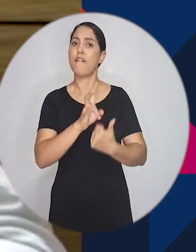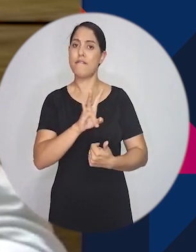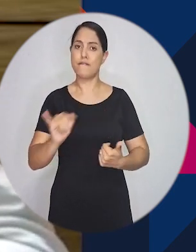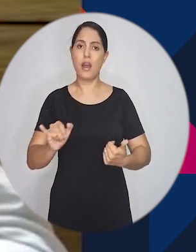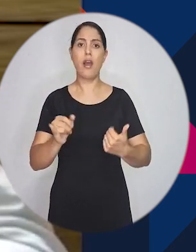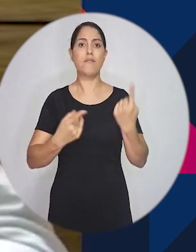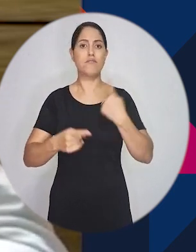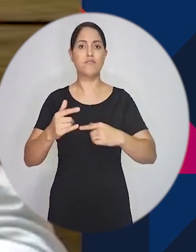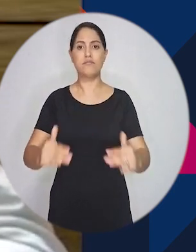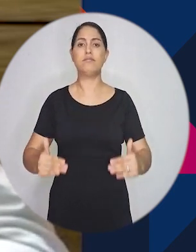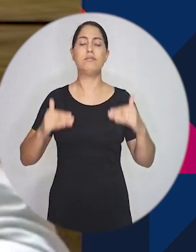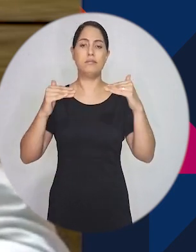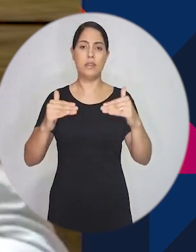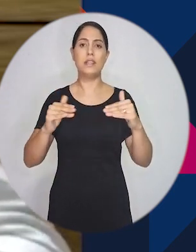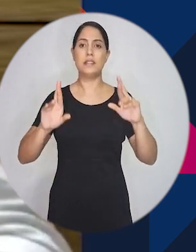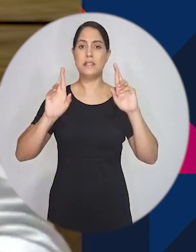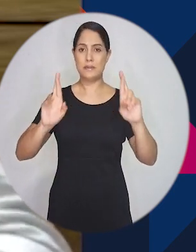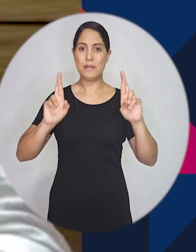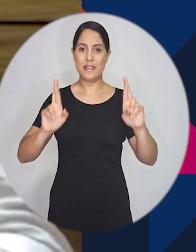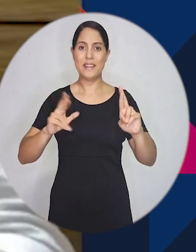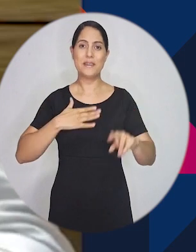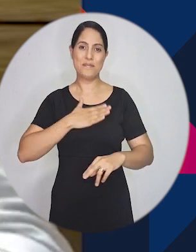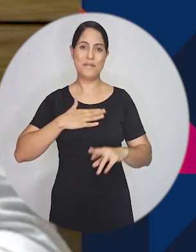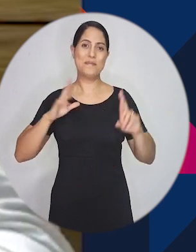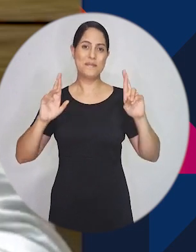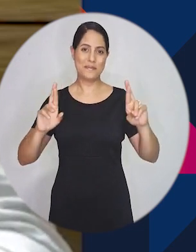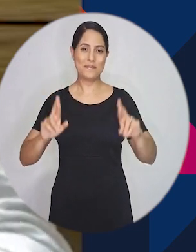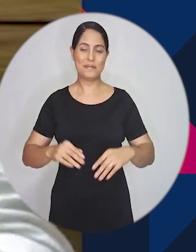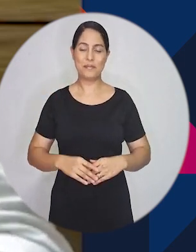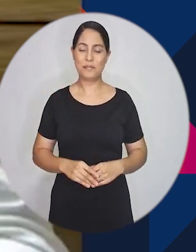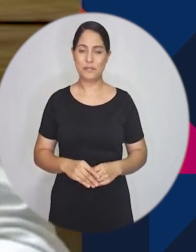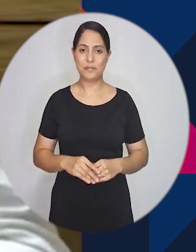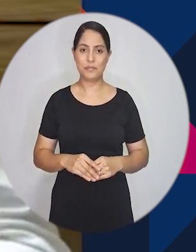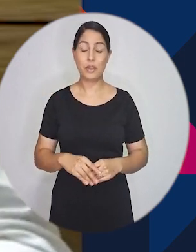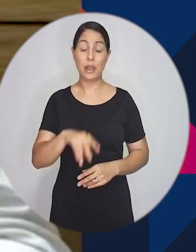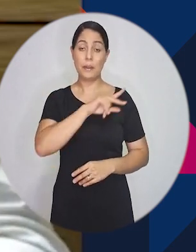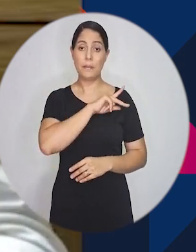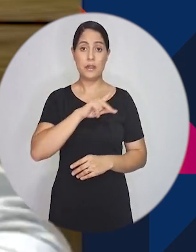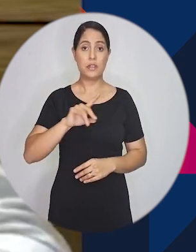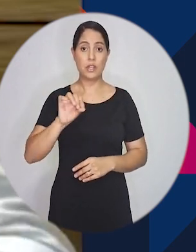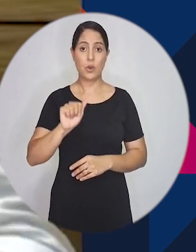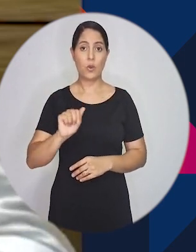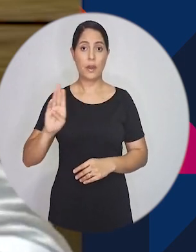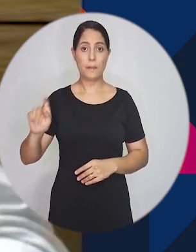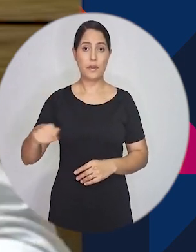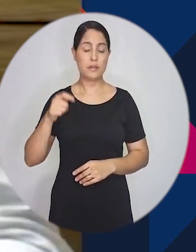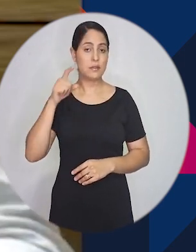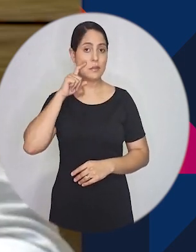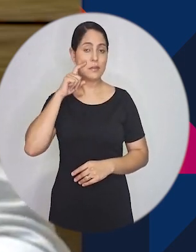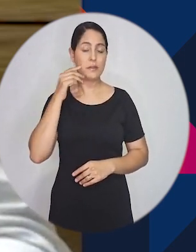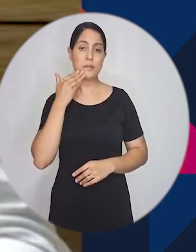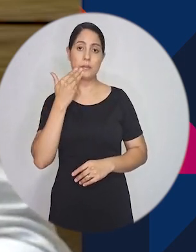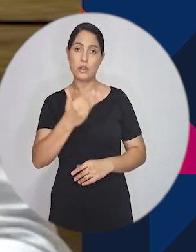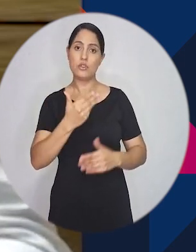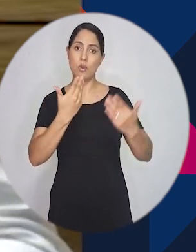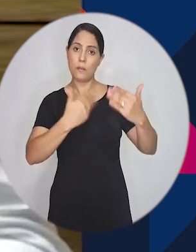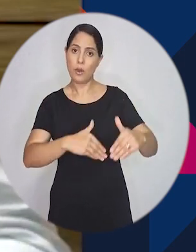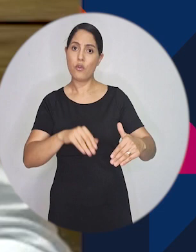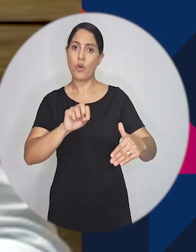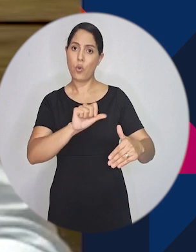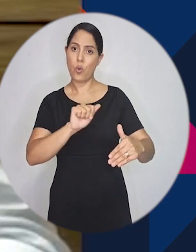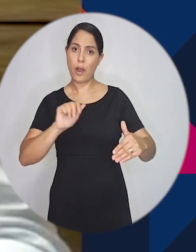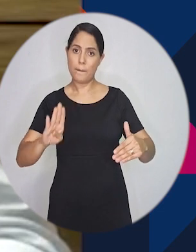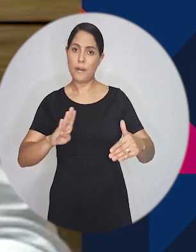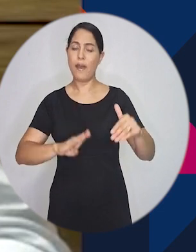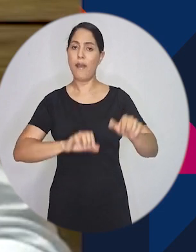as pessoas idosas. Quero fazer o registro que o atual modelo do exame de ordem já prevê no edital a possibilidade de